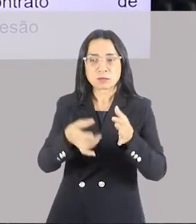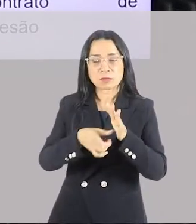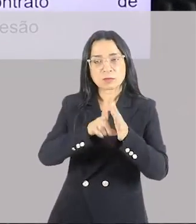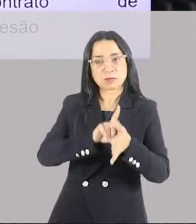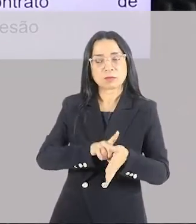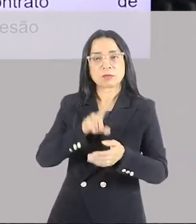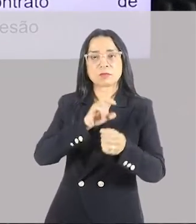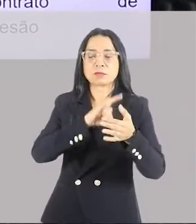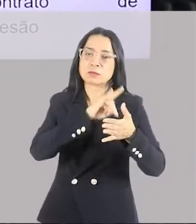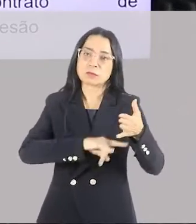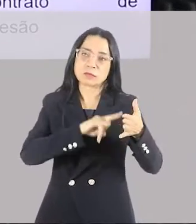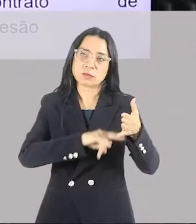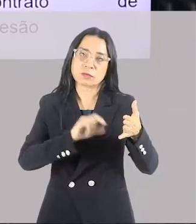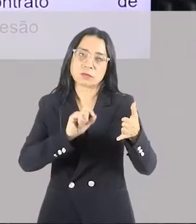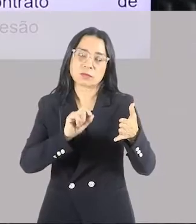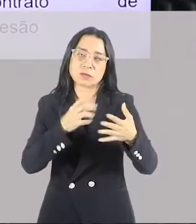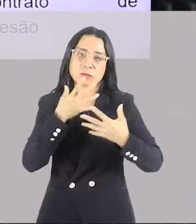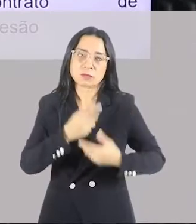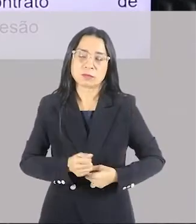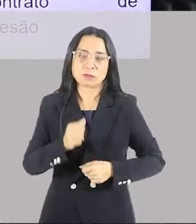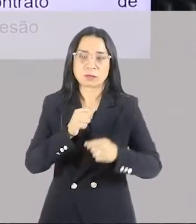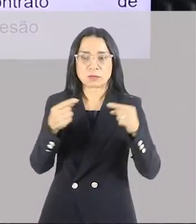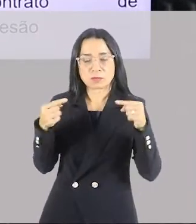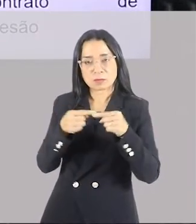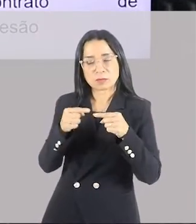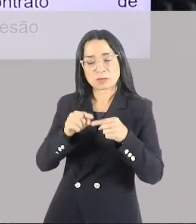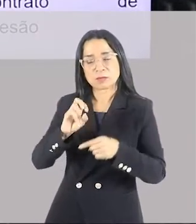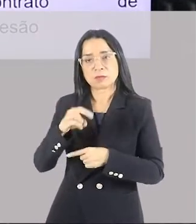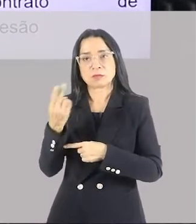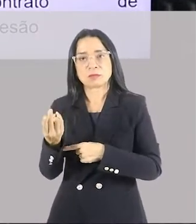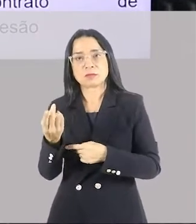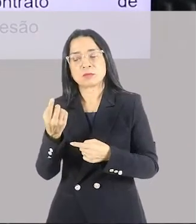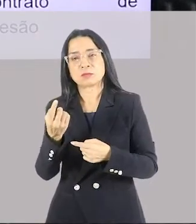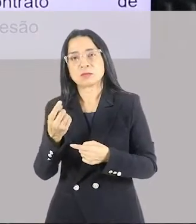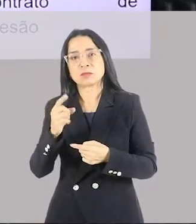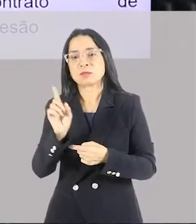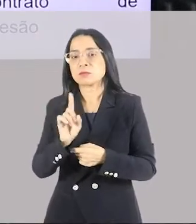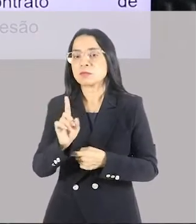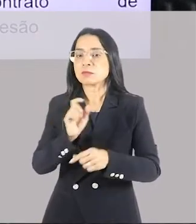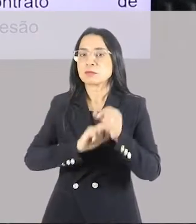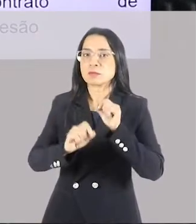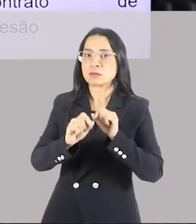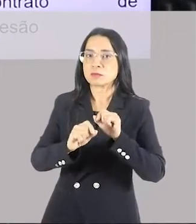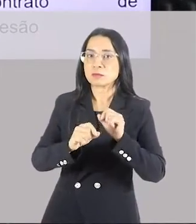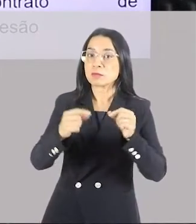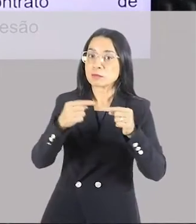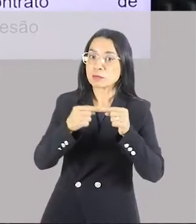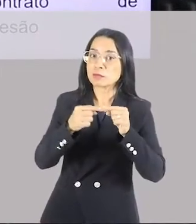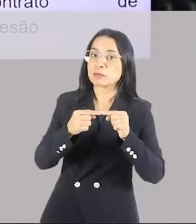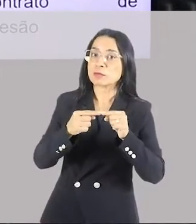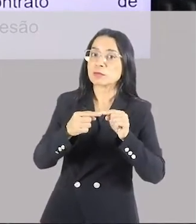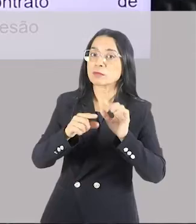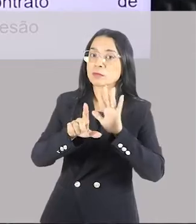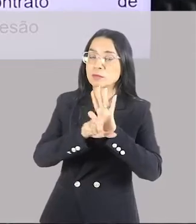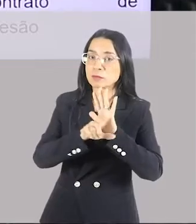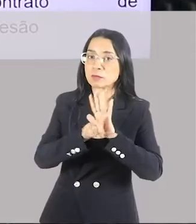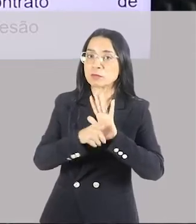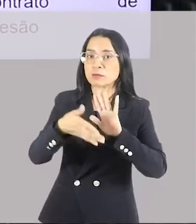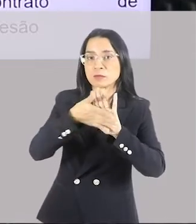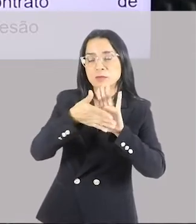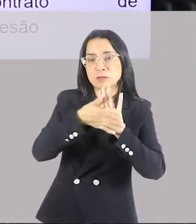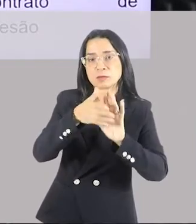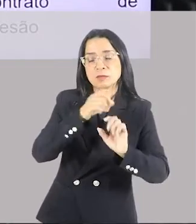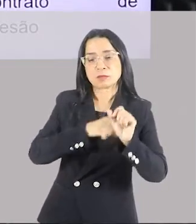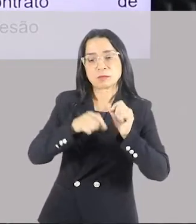que o contrato será aderido, será concordado ou não nos termos que foram propostos pela própria administração